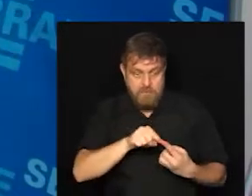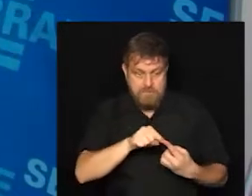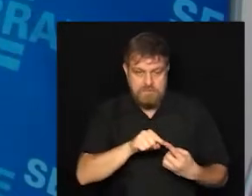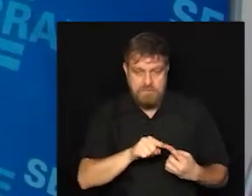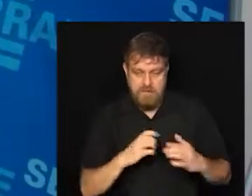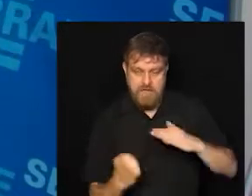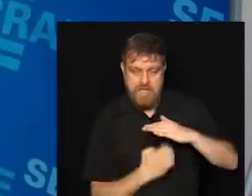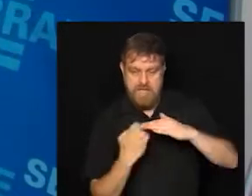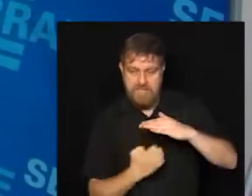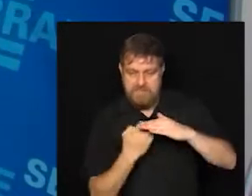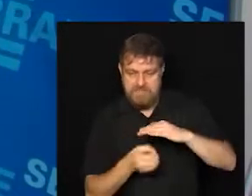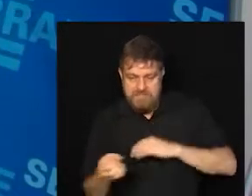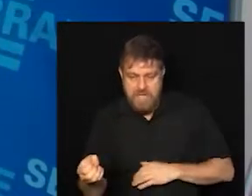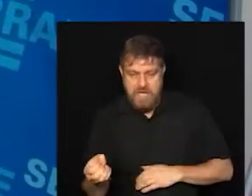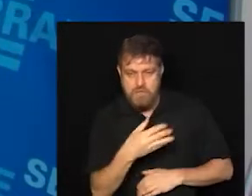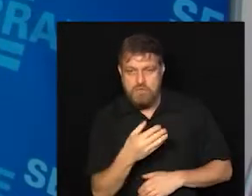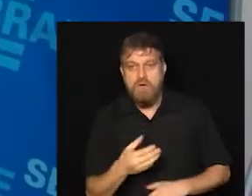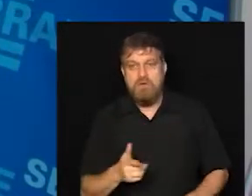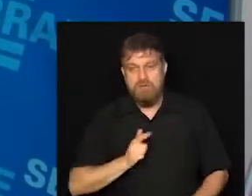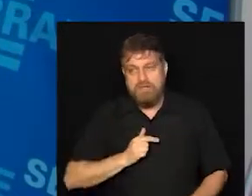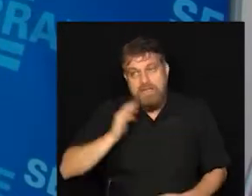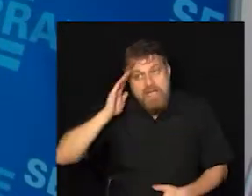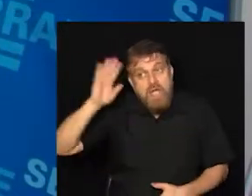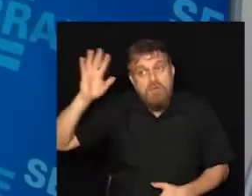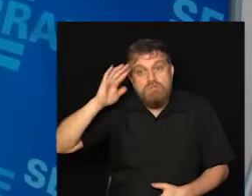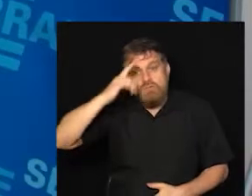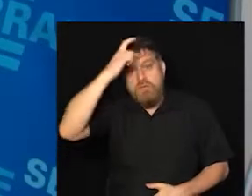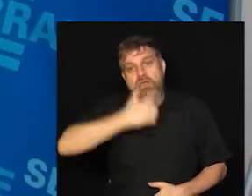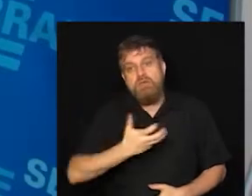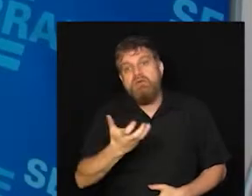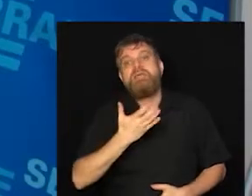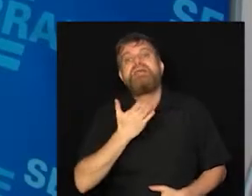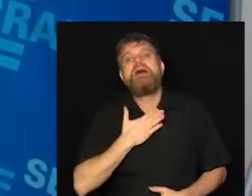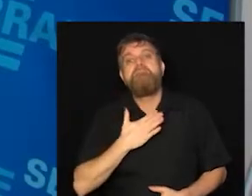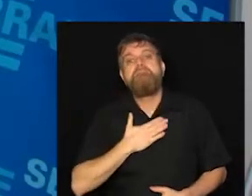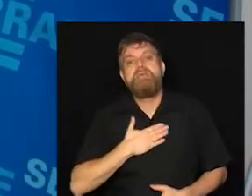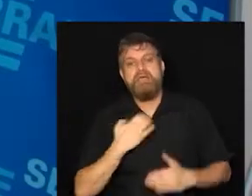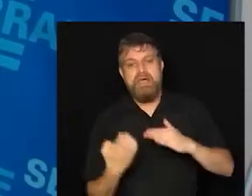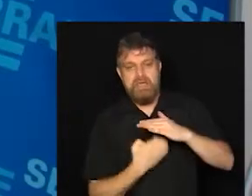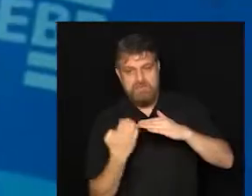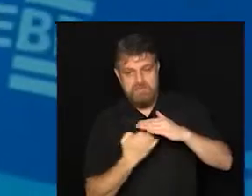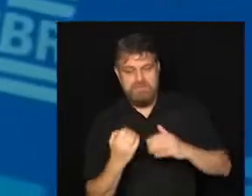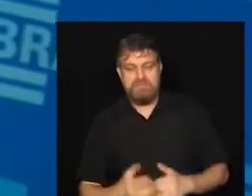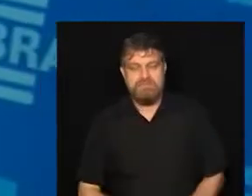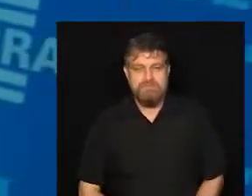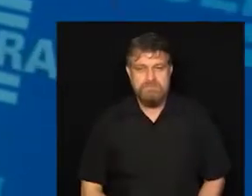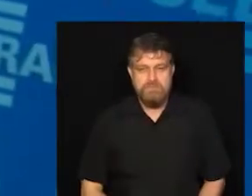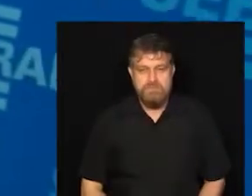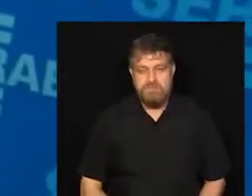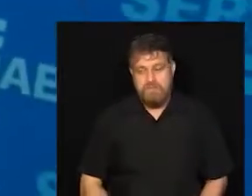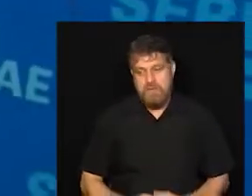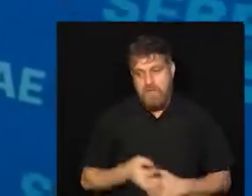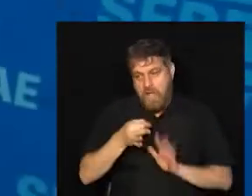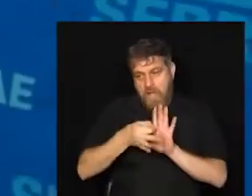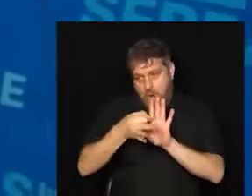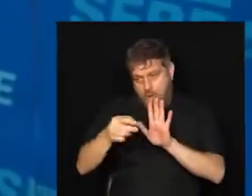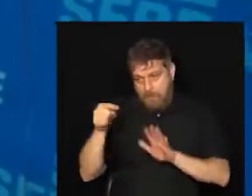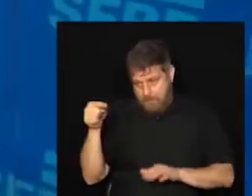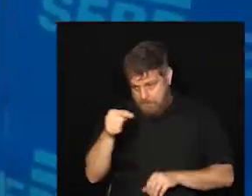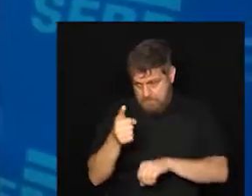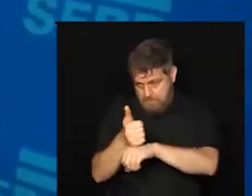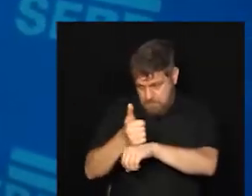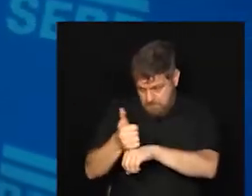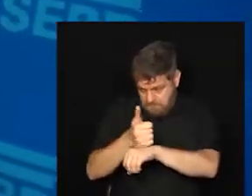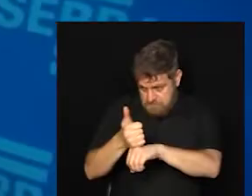essa oportunidade para muitas vezes colocar ali em prática aquele sonho que eu sempre planejei de ter minha própria empresa. Ainda de acordo com o analista do